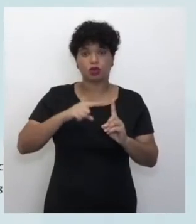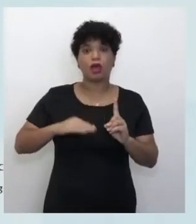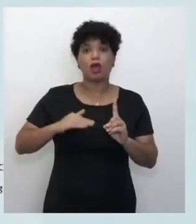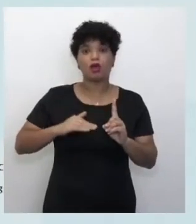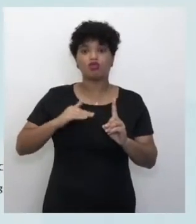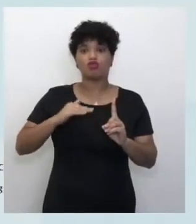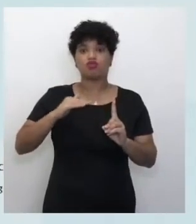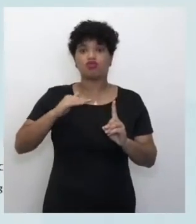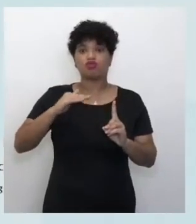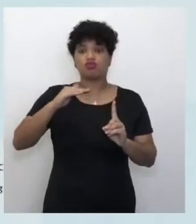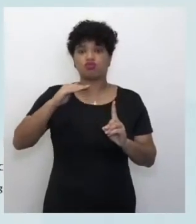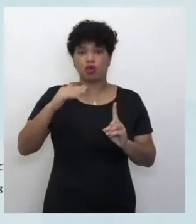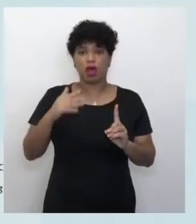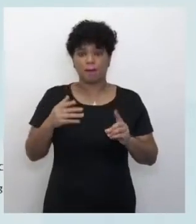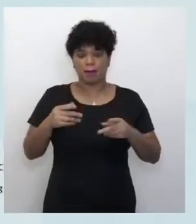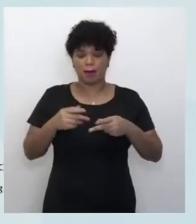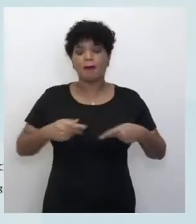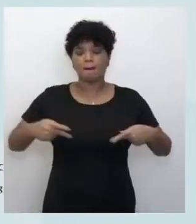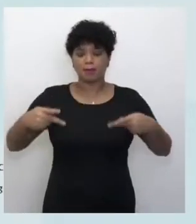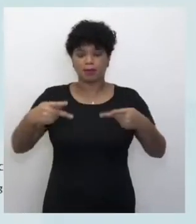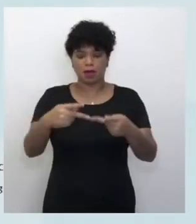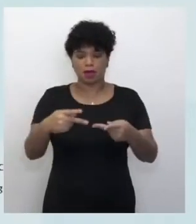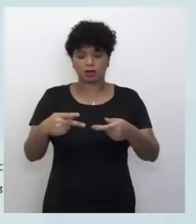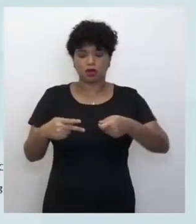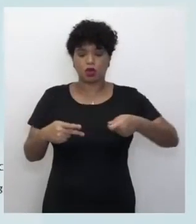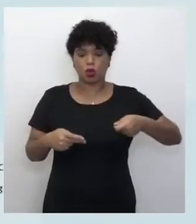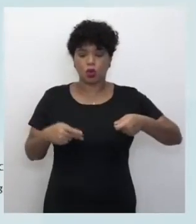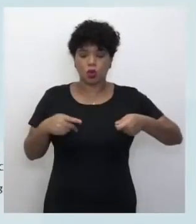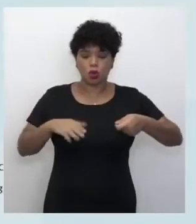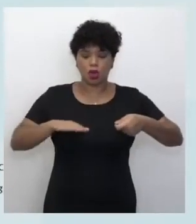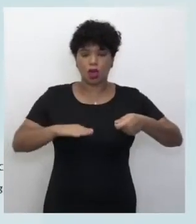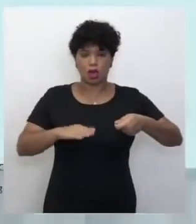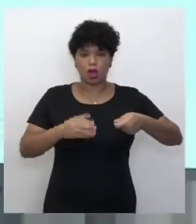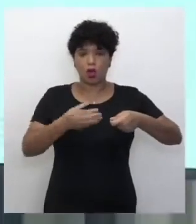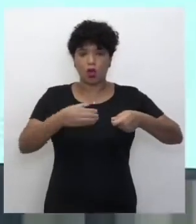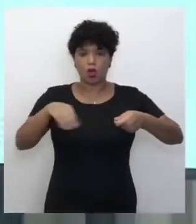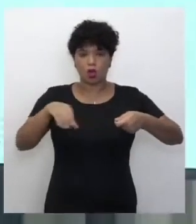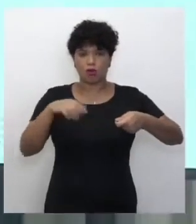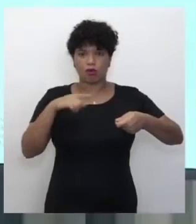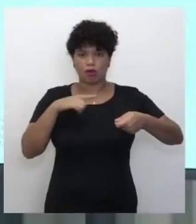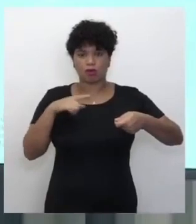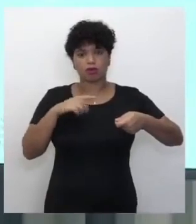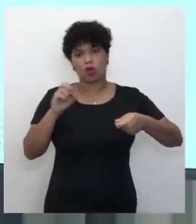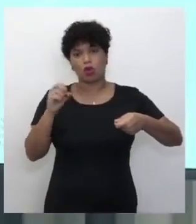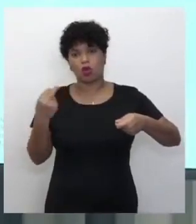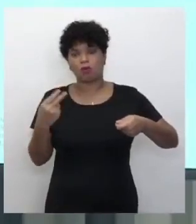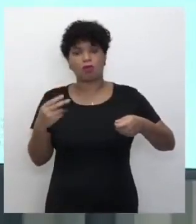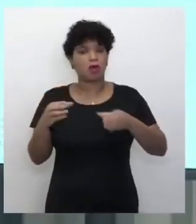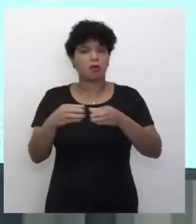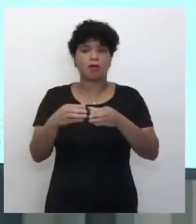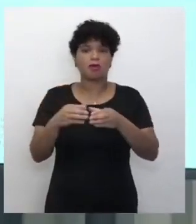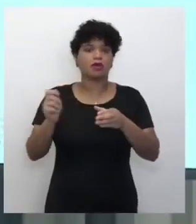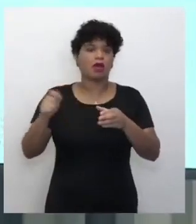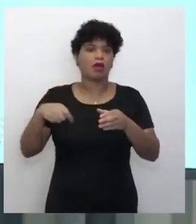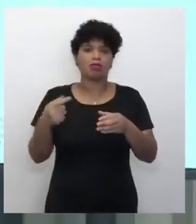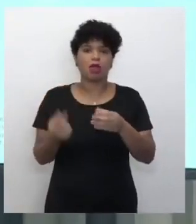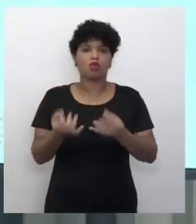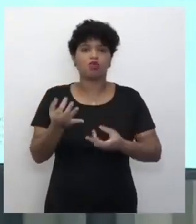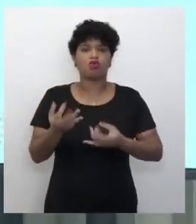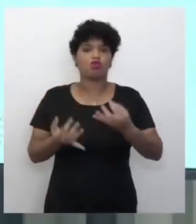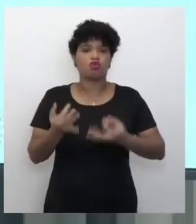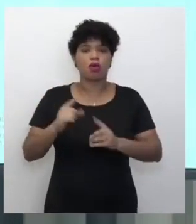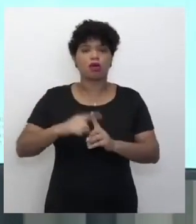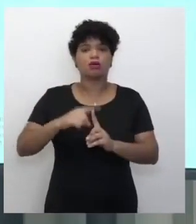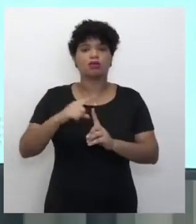ovo, você coloca em uma frigideira, para fritar, ou você coloca em uma panela para cozinhar, você